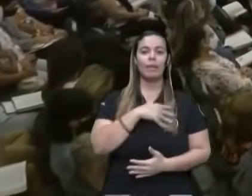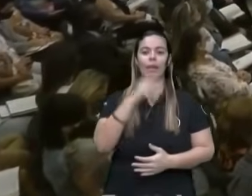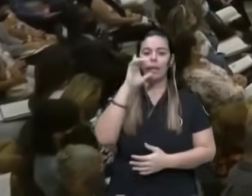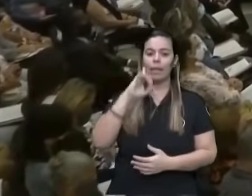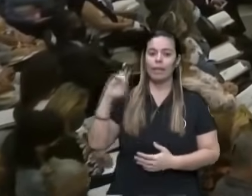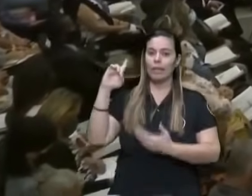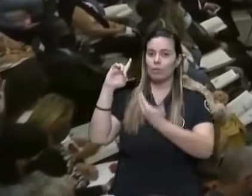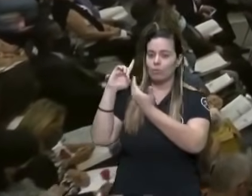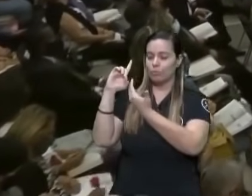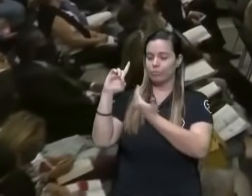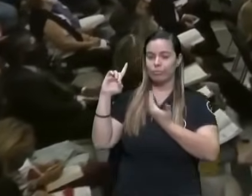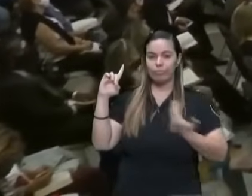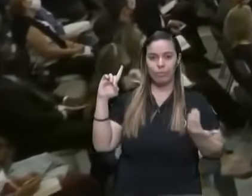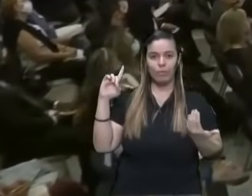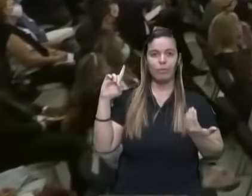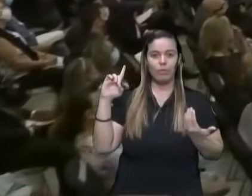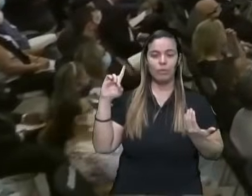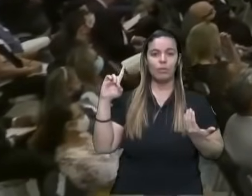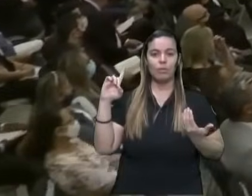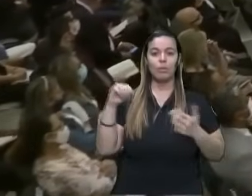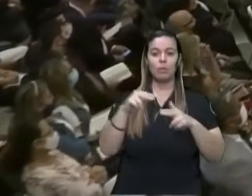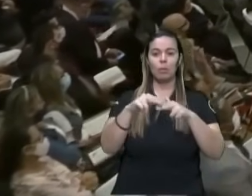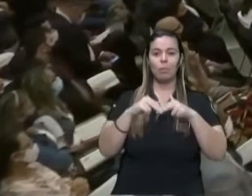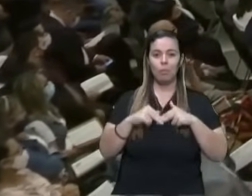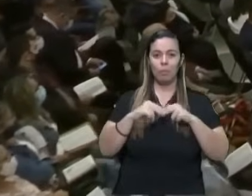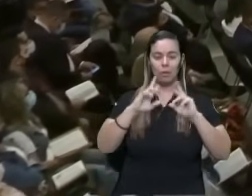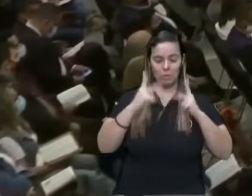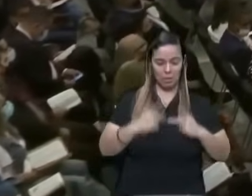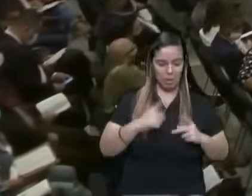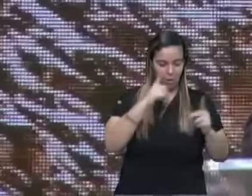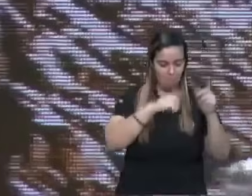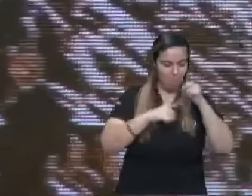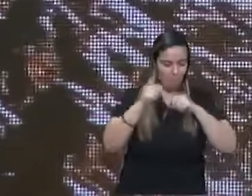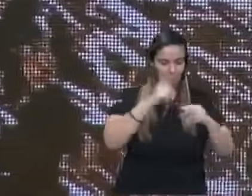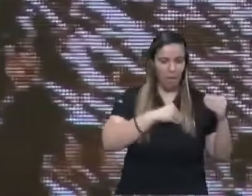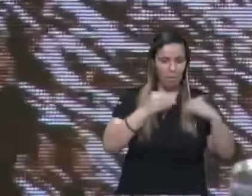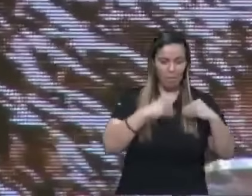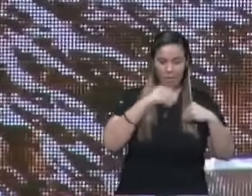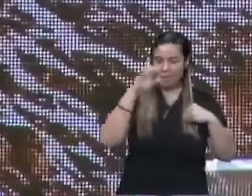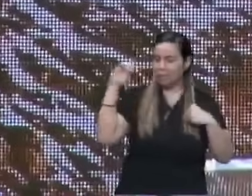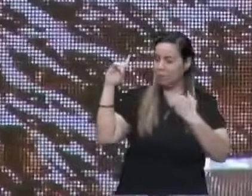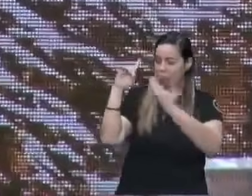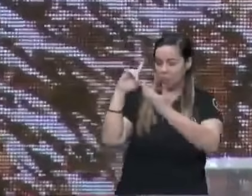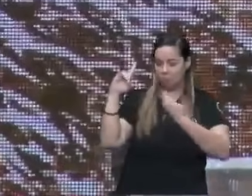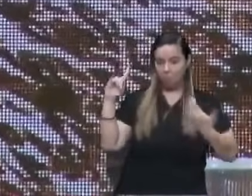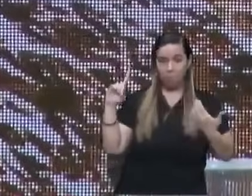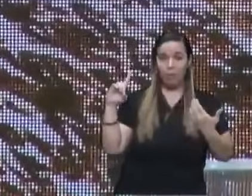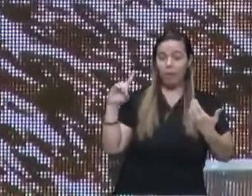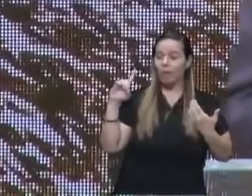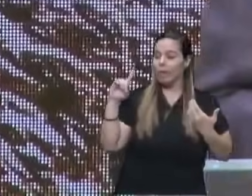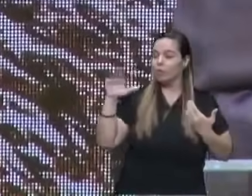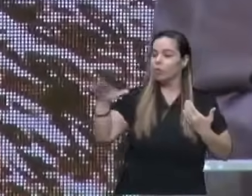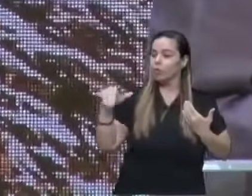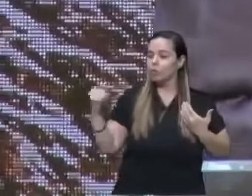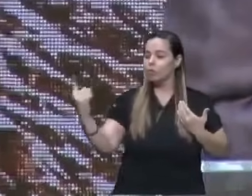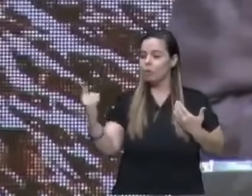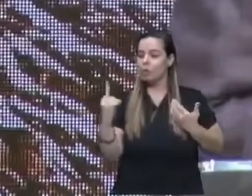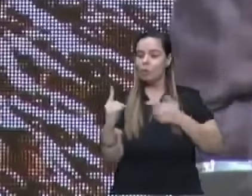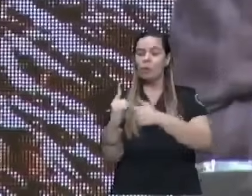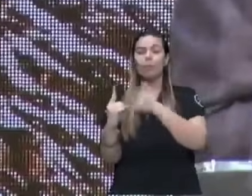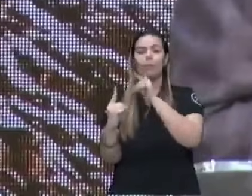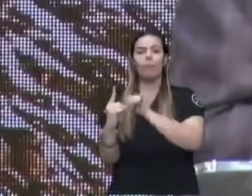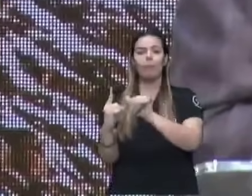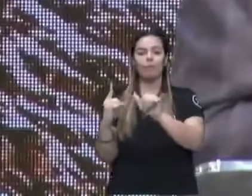Deus, por causa de seus erros e pecados. Então vem o profeta e traz